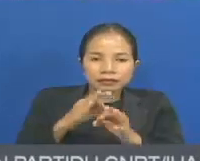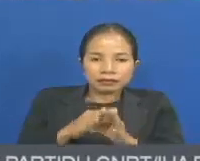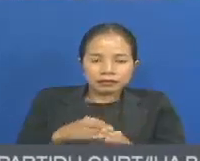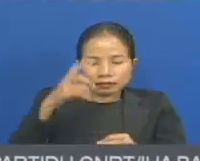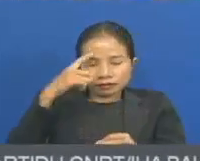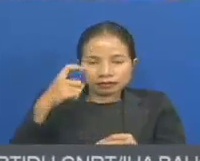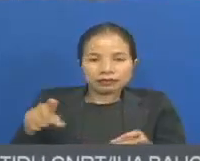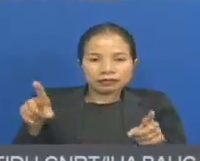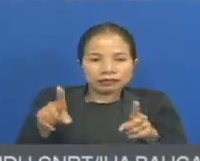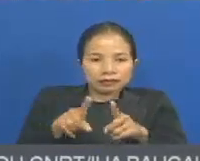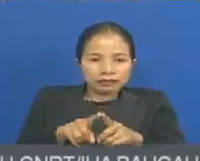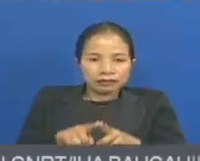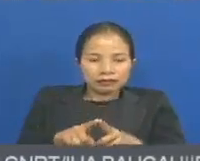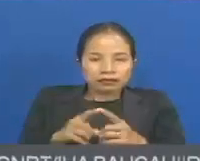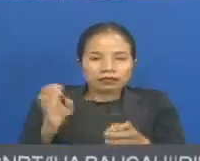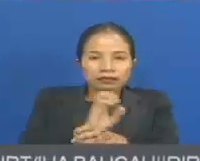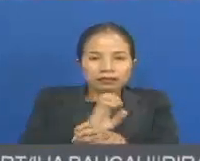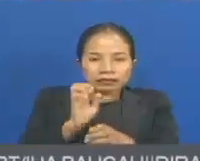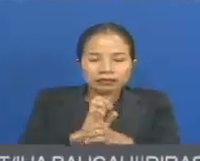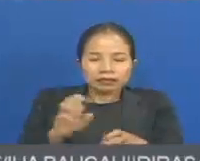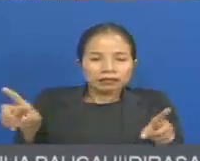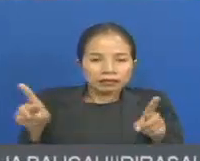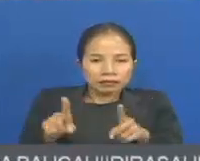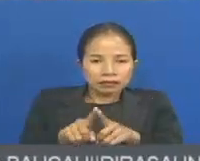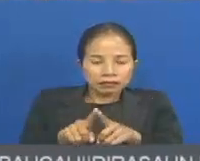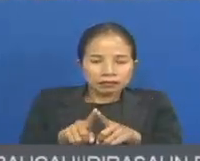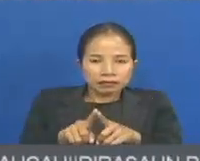Tamba ia relação ao economia, ia relação ao